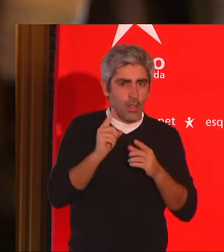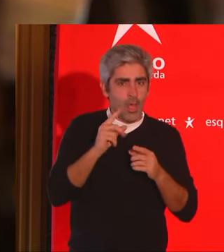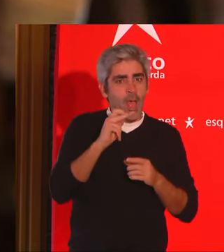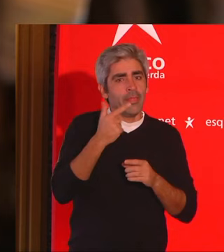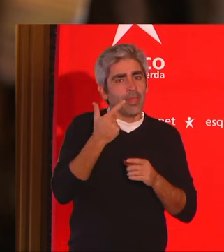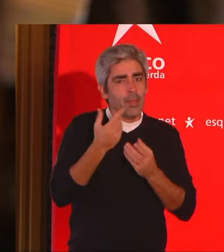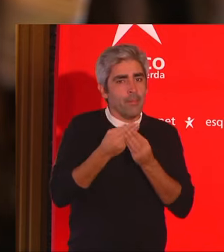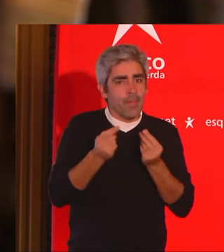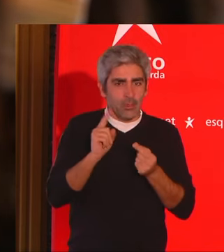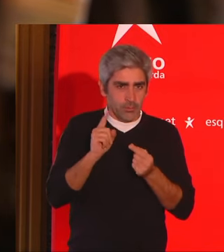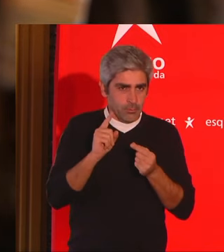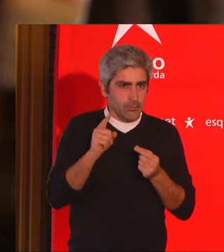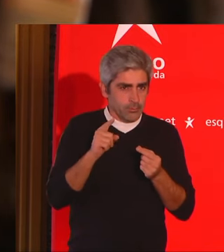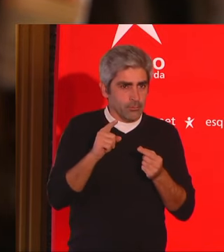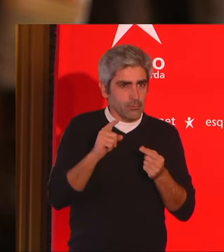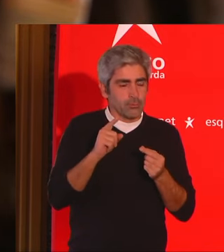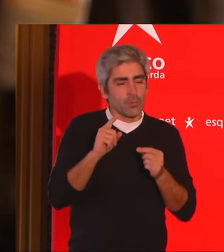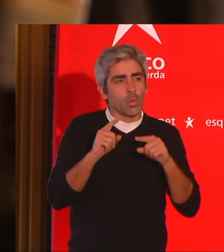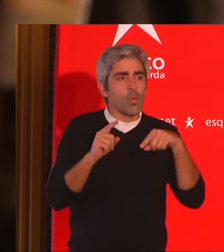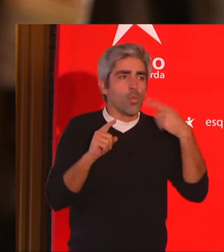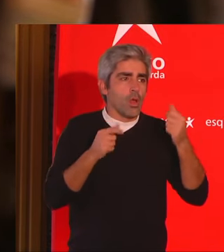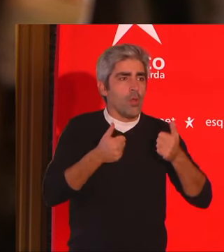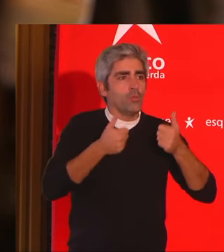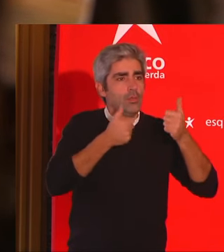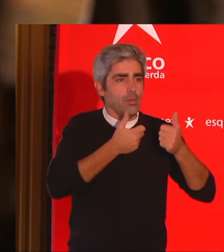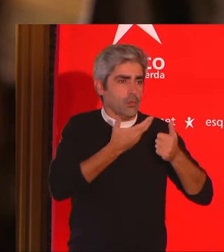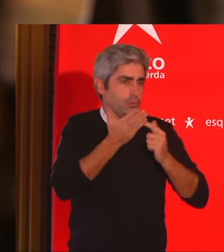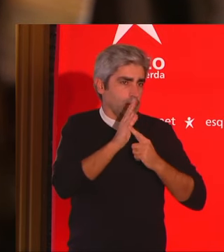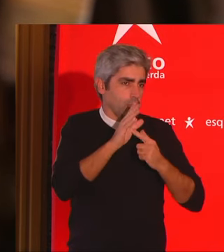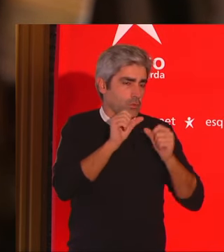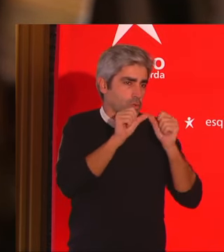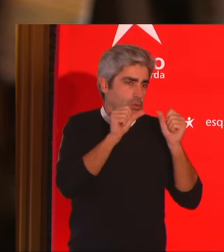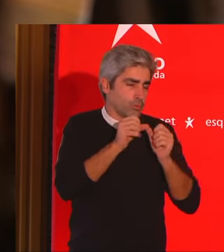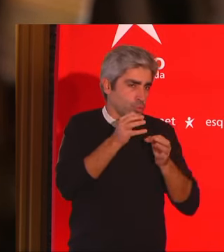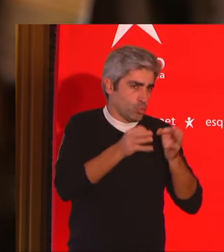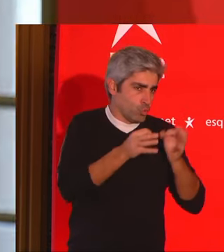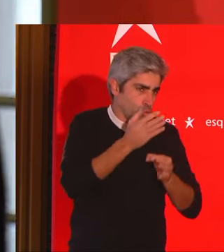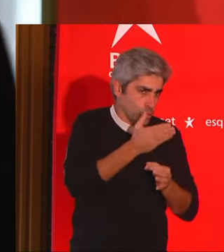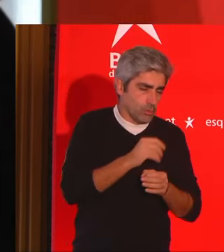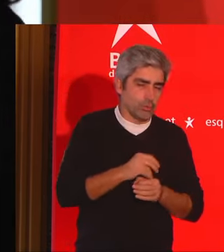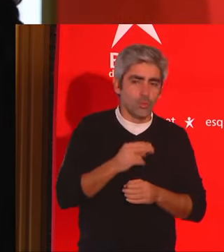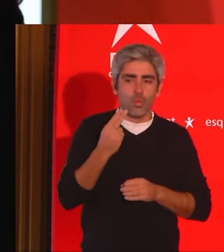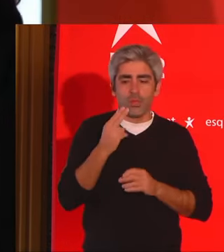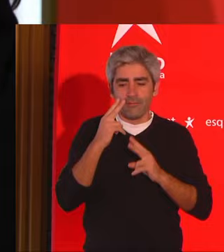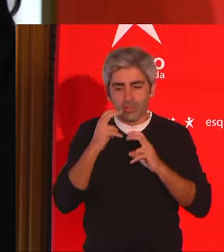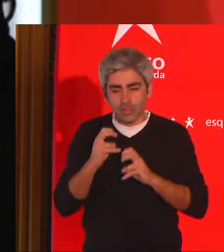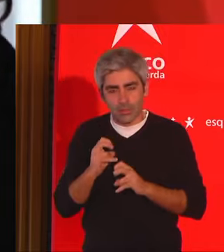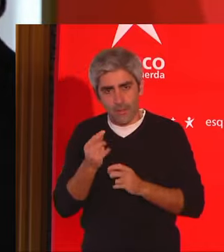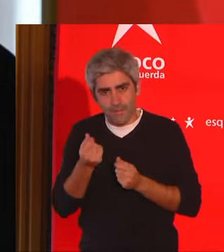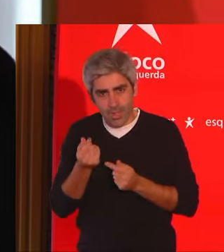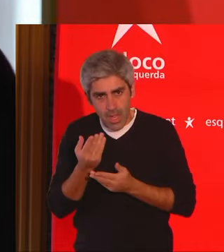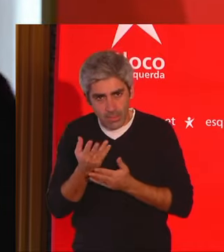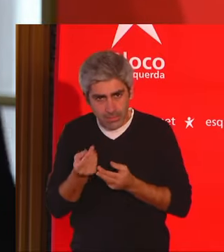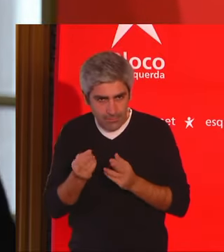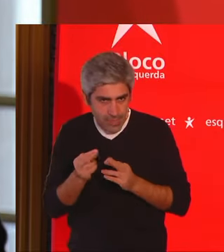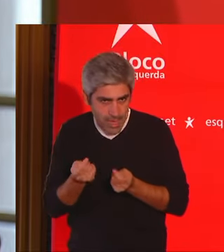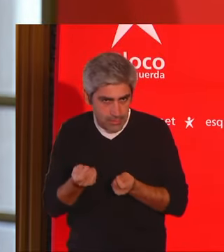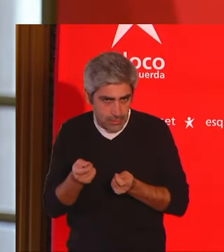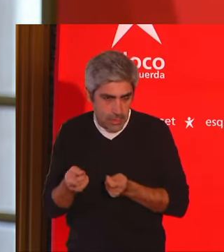autoridade tributária e às outras autoridades, do sistema de justiça, a unidade de investigação financeira, por